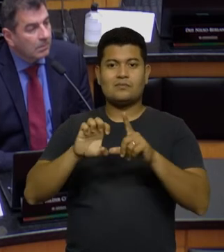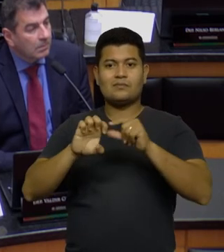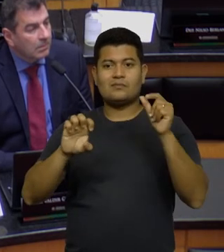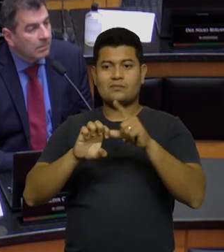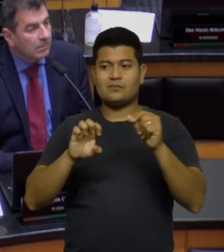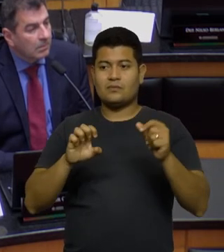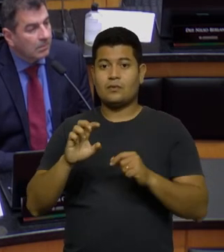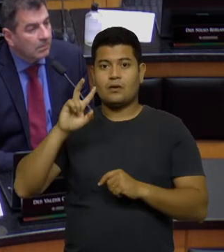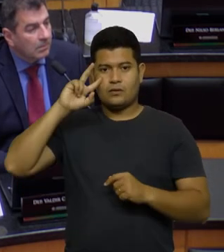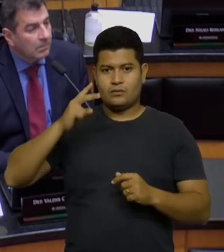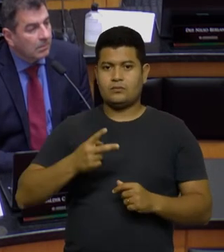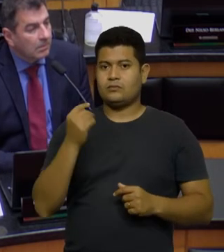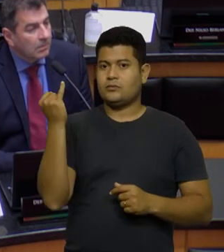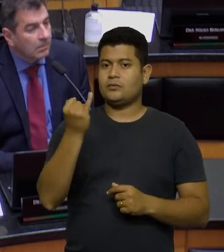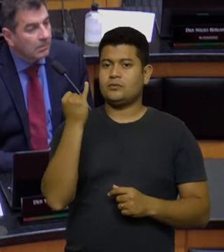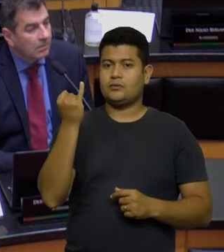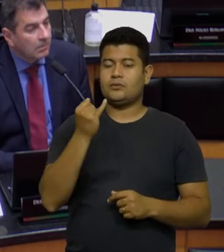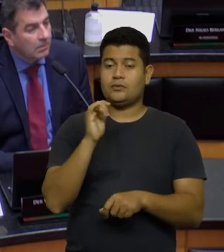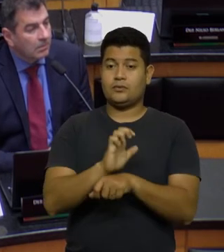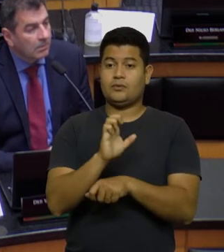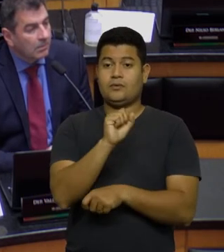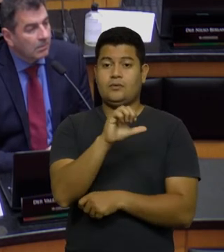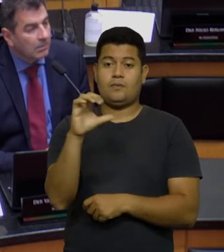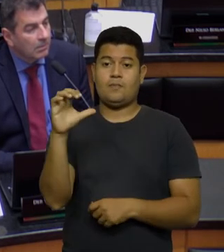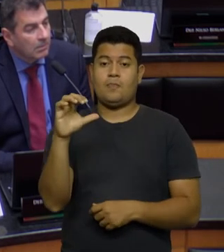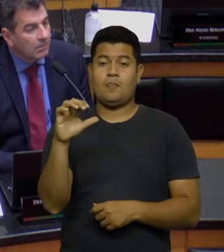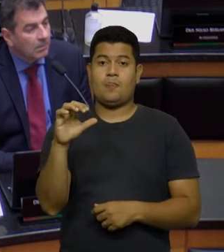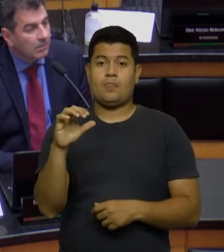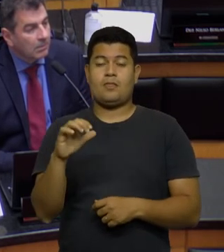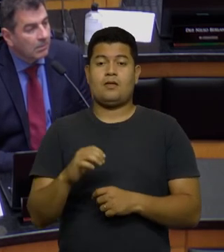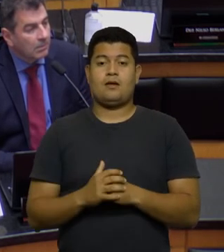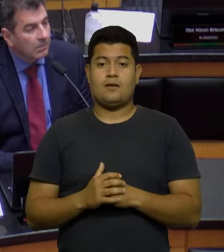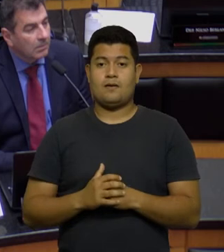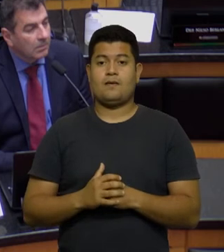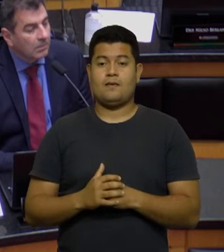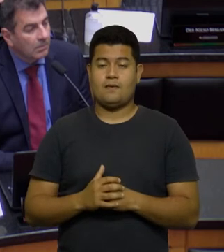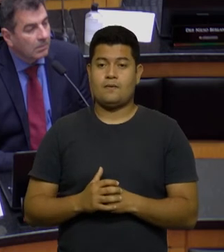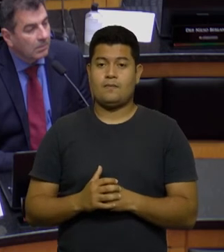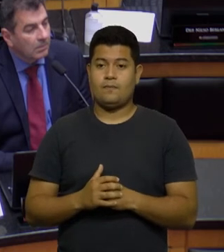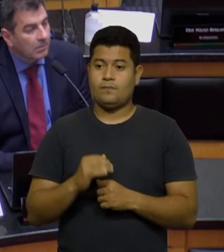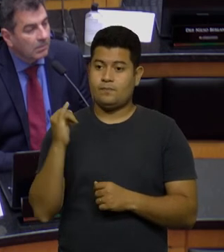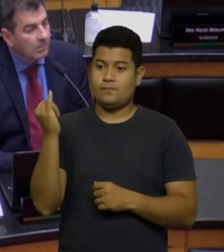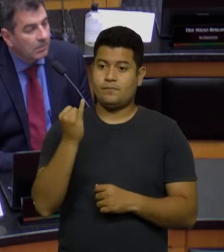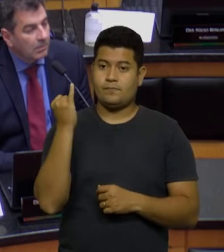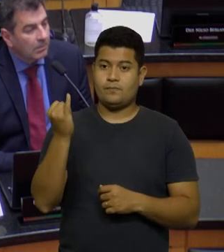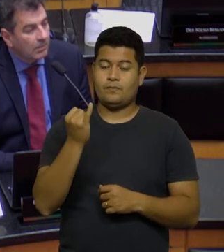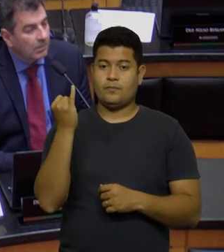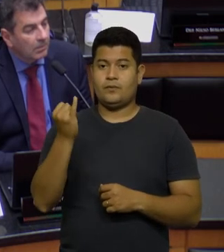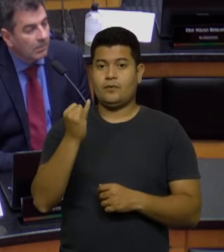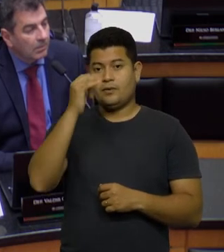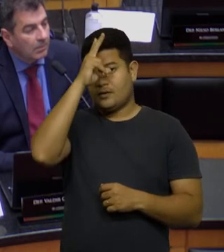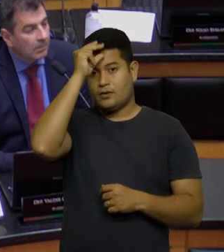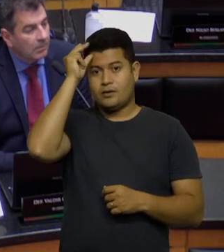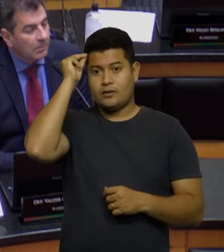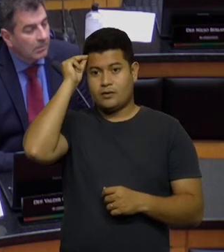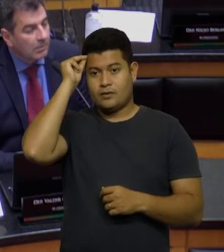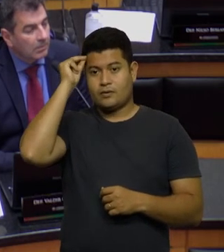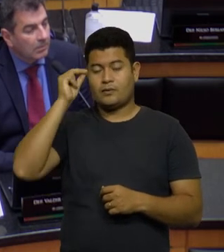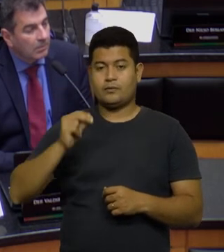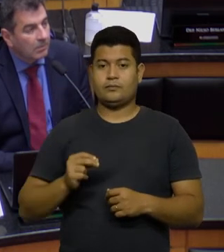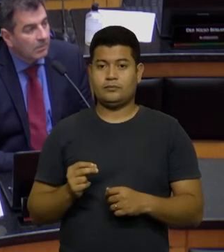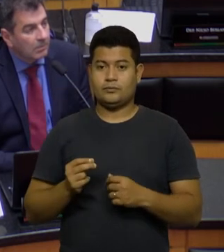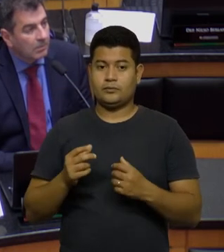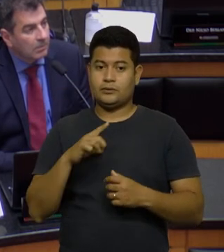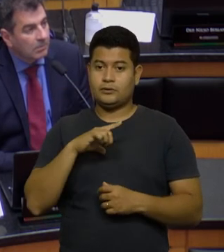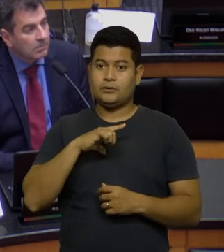Isso é muito importante para o Estado de Santa Catarina, esse tipo de reconhecimento é importante para os prefeitos, né, serem reconhecidos por